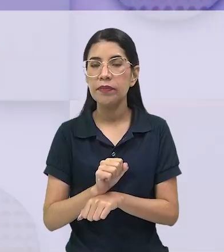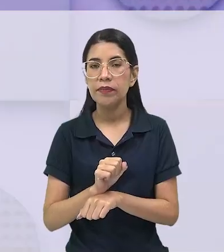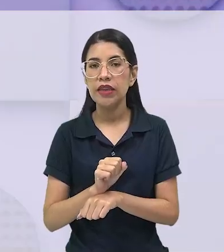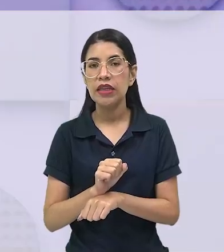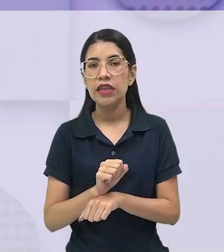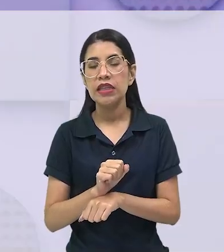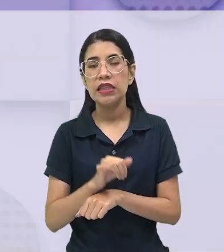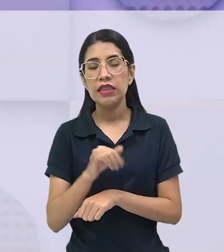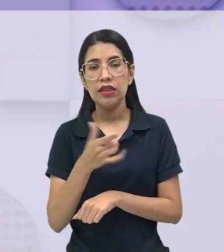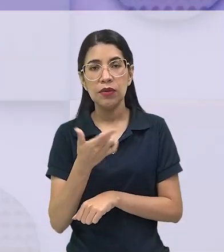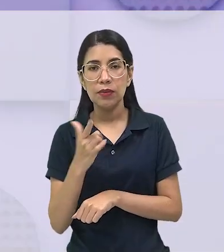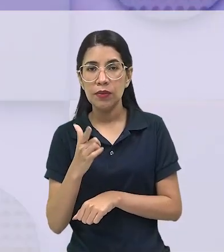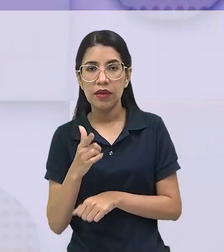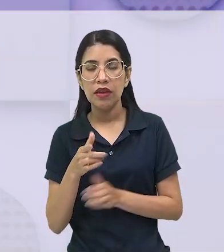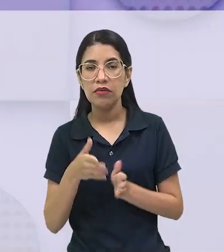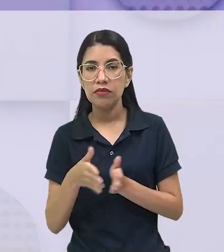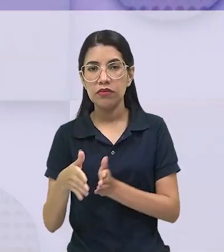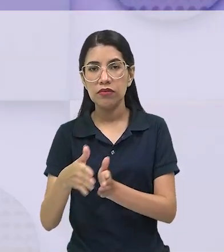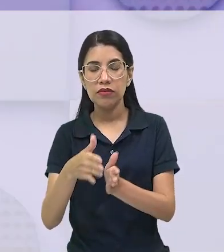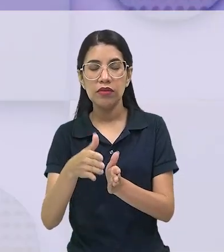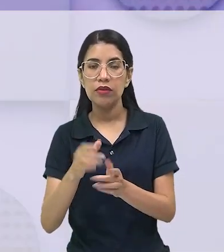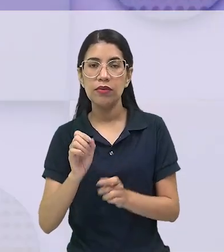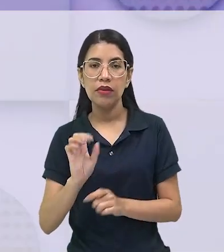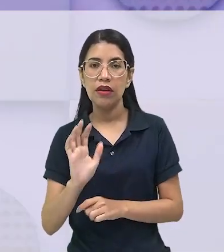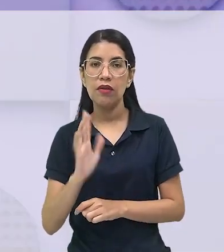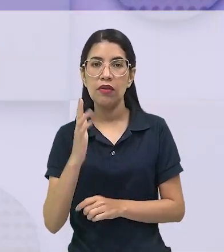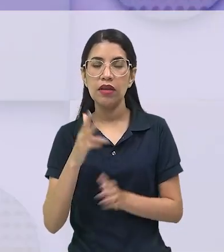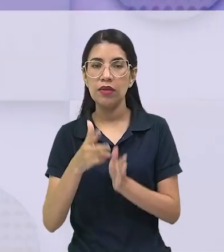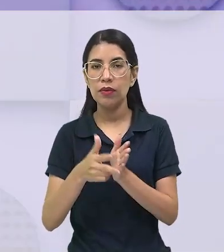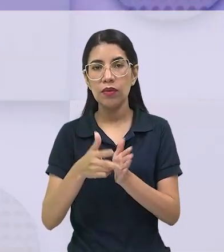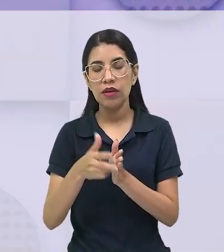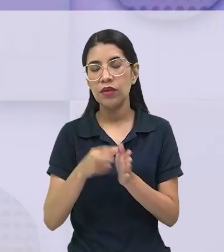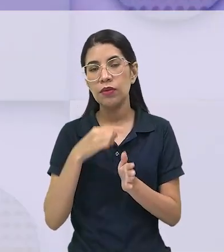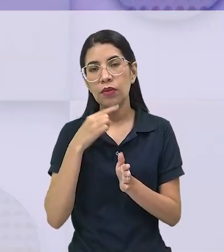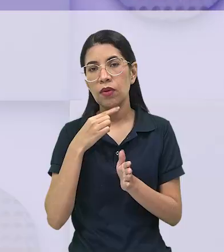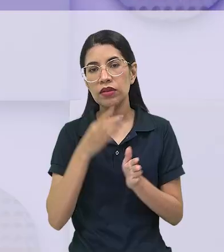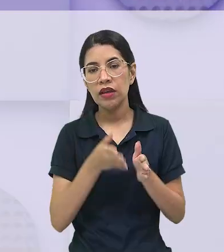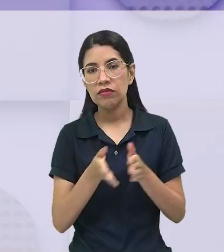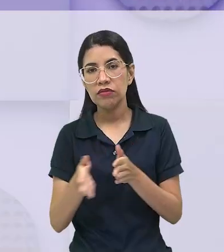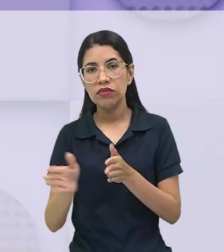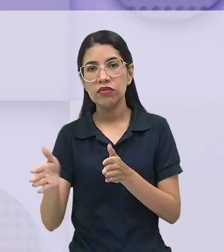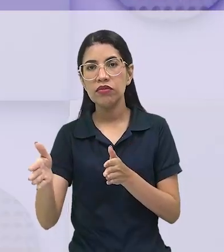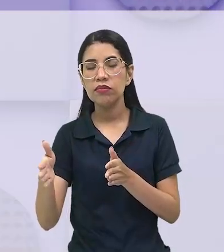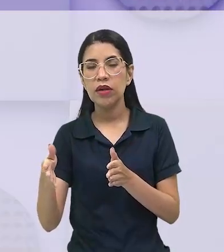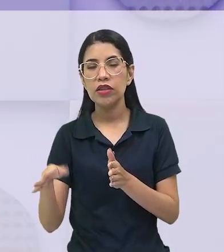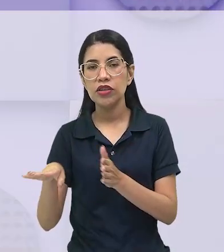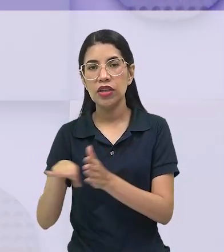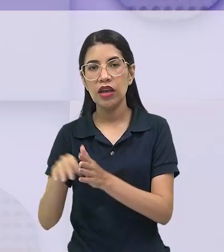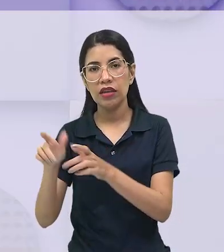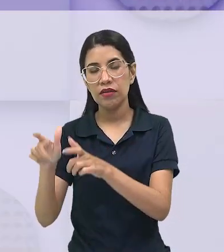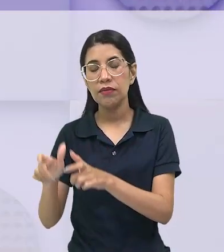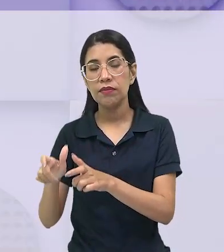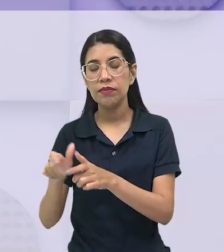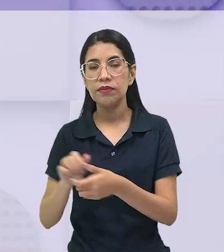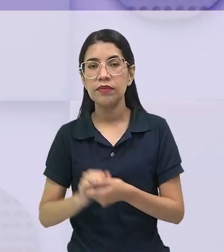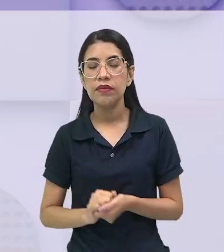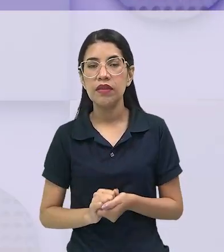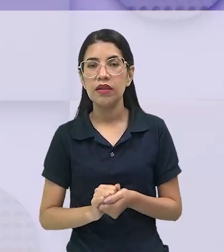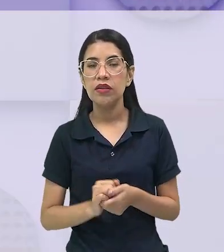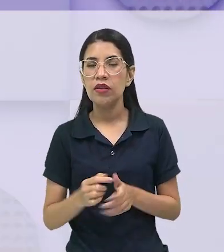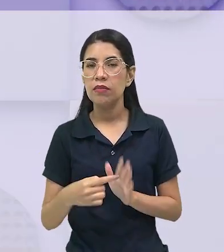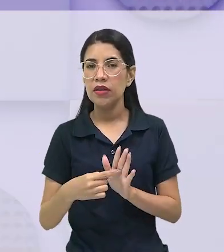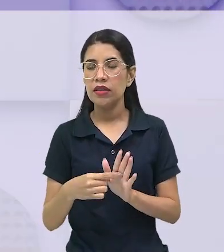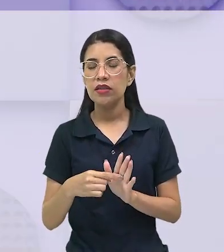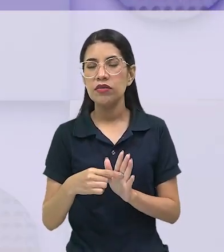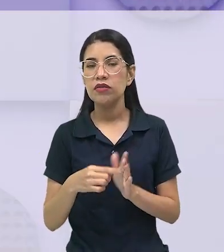não existam esses trilhos, logicamente, esse trem não vai sair de um ponto para o outro. Então, estou colocando essas figuras até para a gente